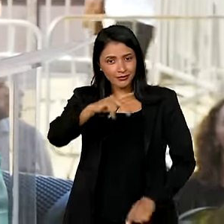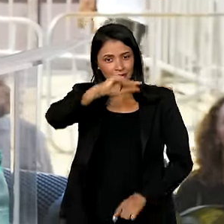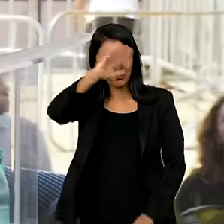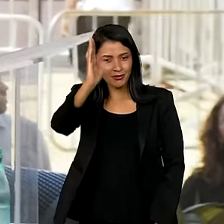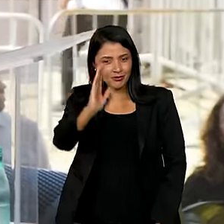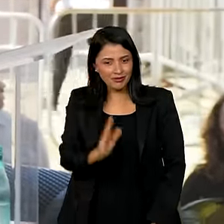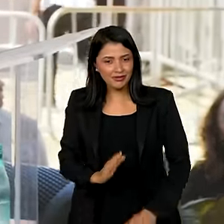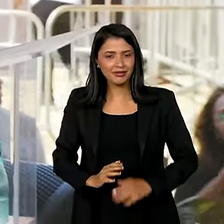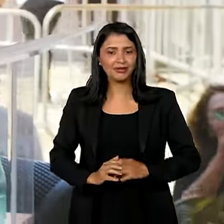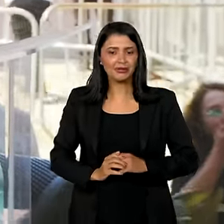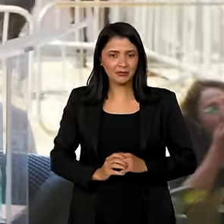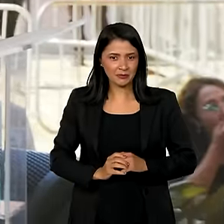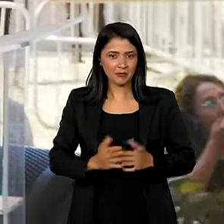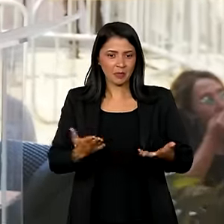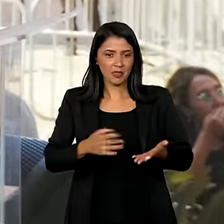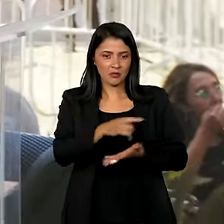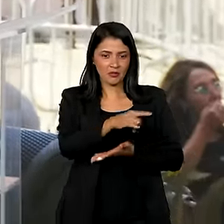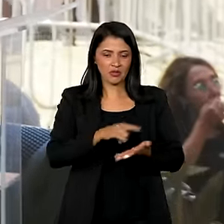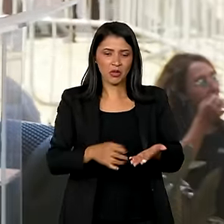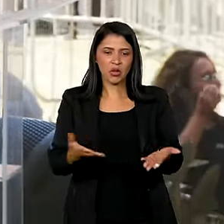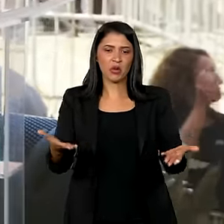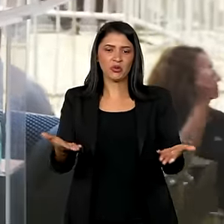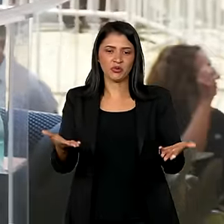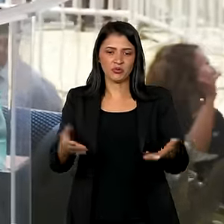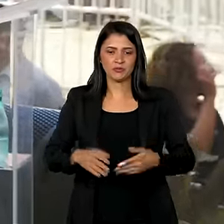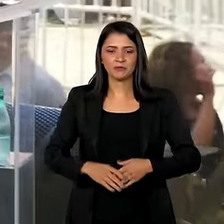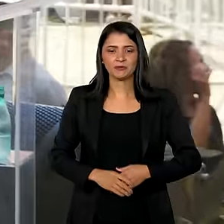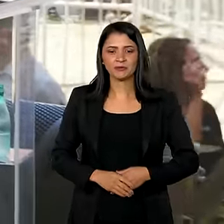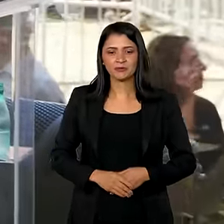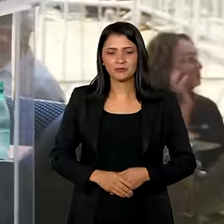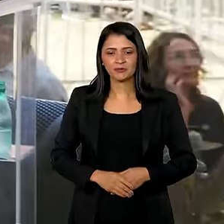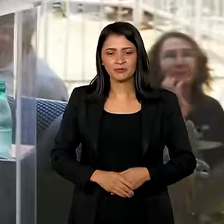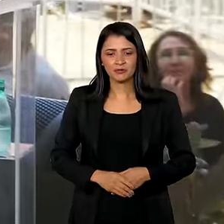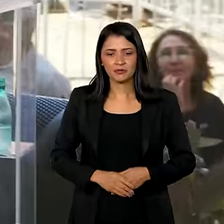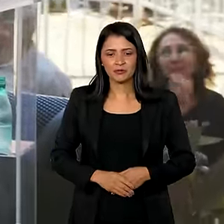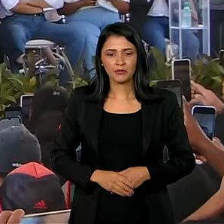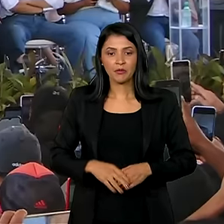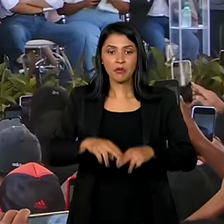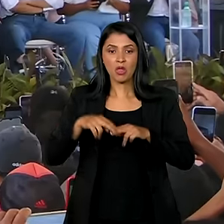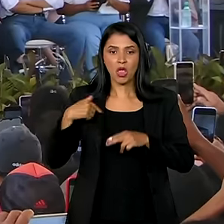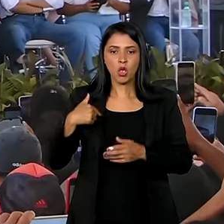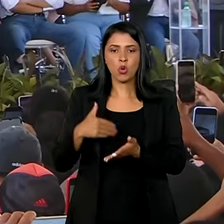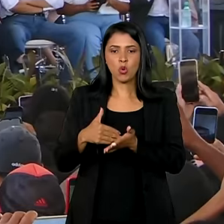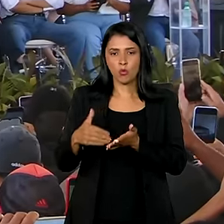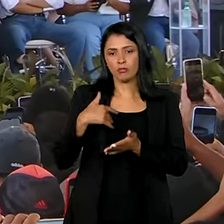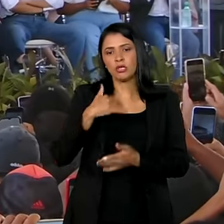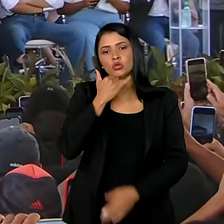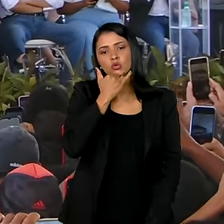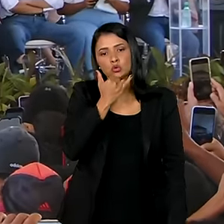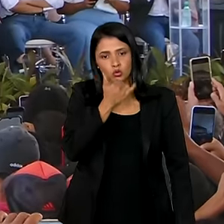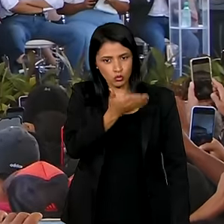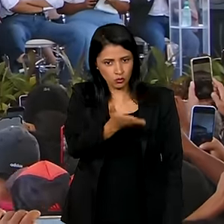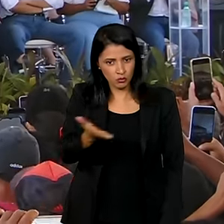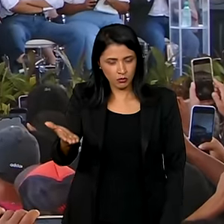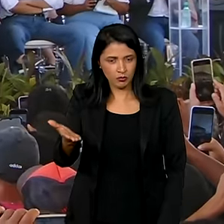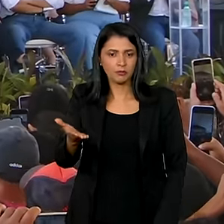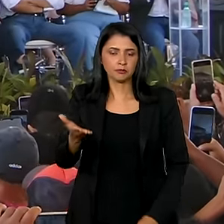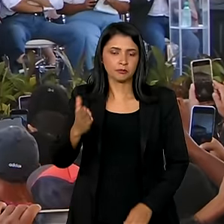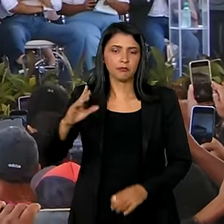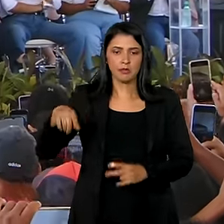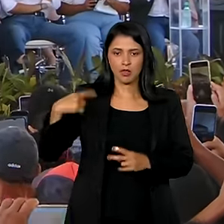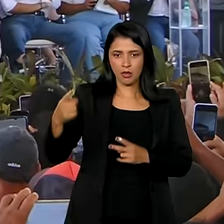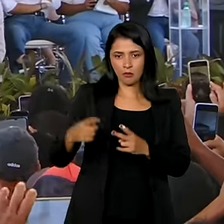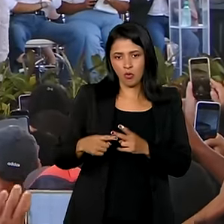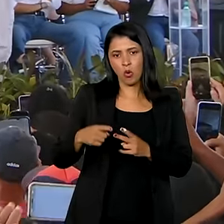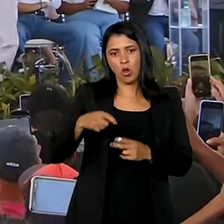Brasil o ato que nós estamos fazendo aqui hoje. Por isso eu quero começar pedindo desculpas, depois a gente